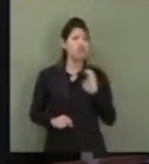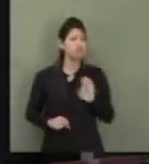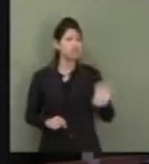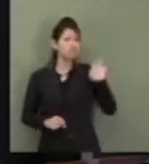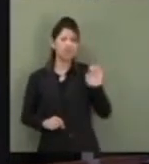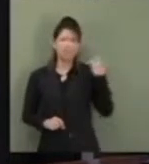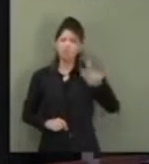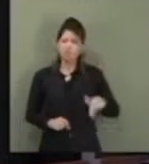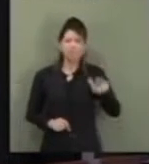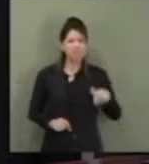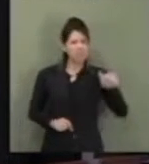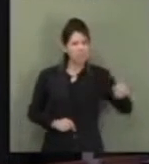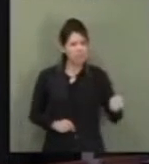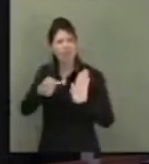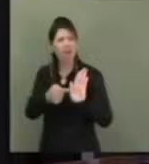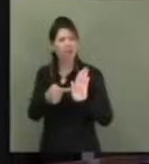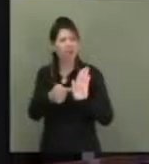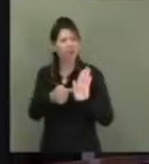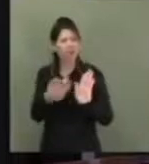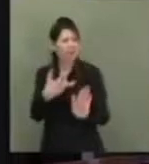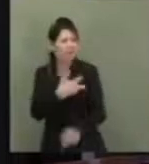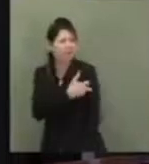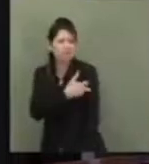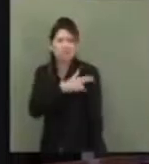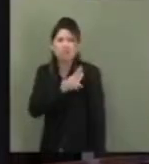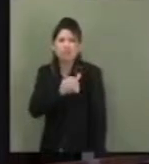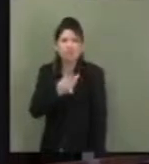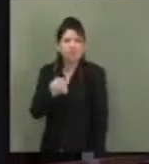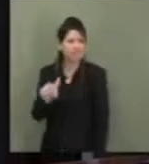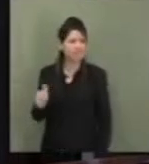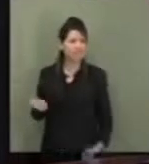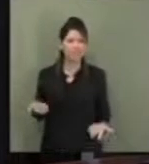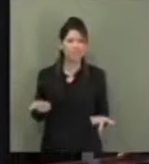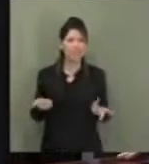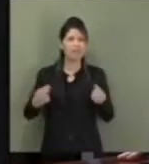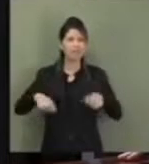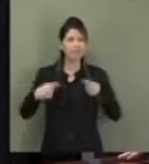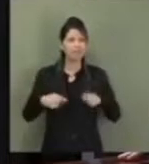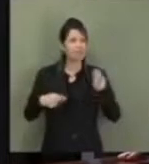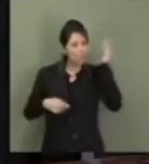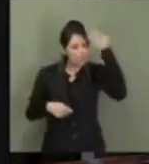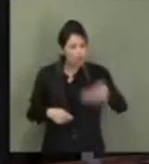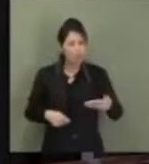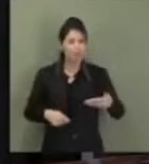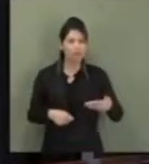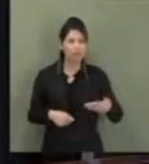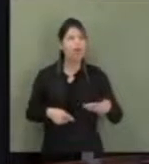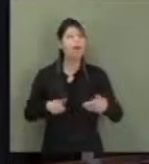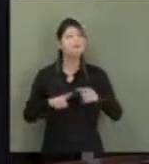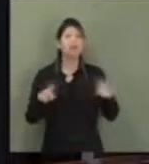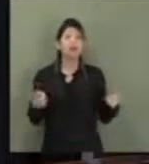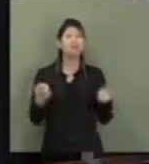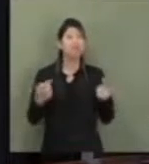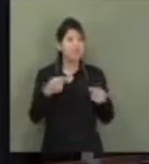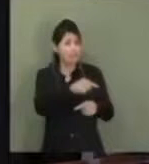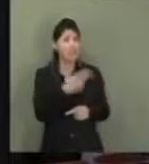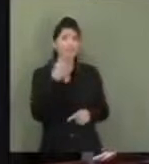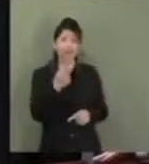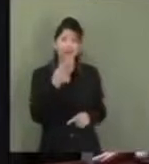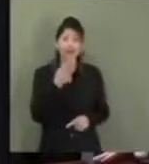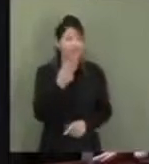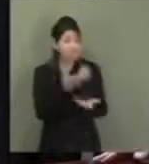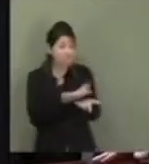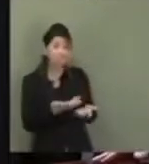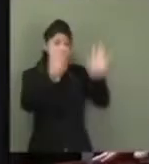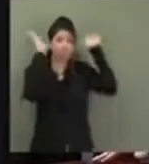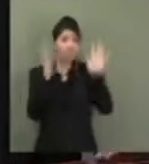precisou apresentar cartão em lugar nenhum. Nunca tirou do bolso nada para comprovar que ele tivesse vacinado. Até porque era público que ele declarava que não tinha tomado vacina